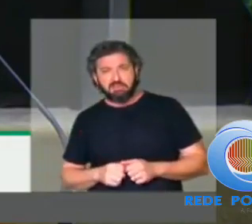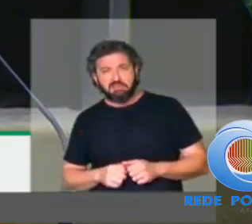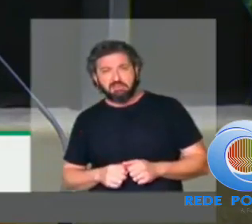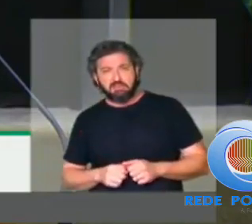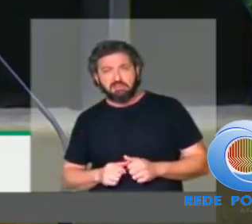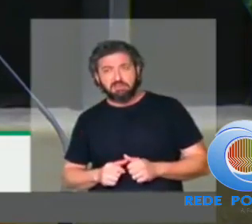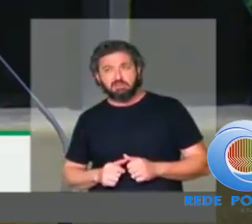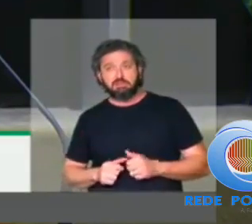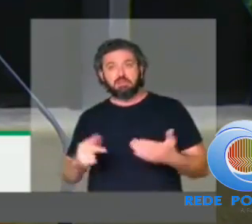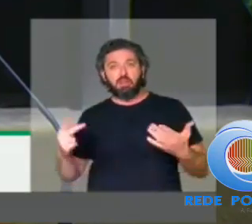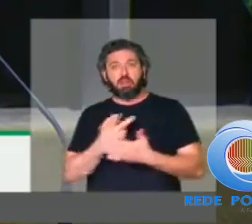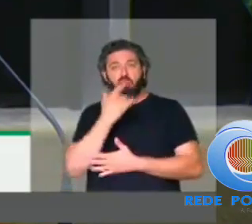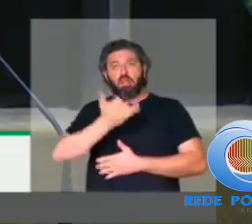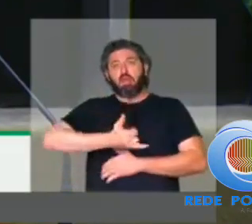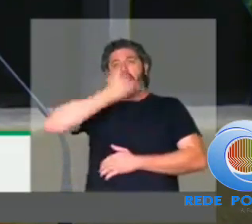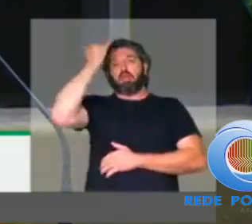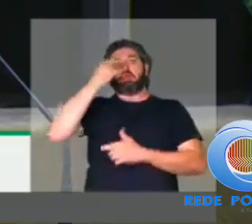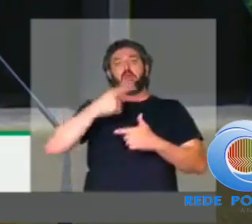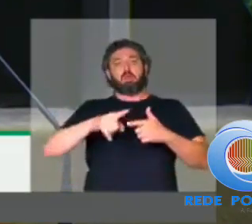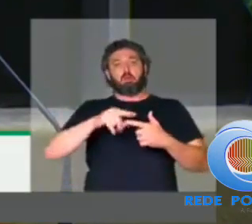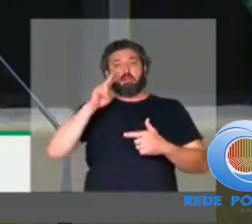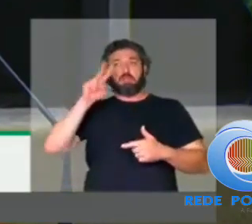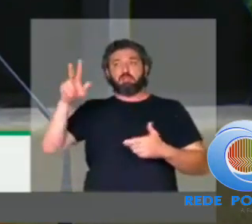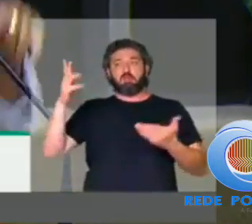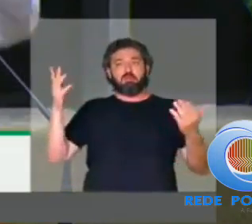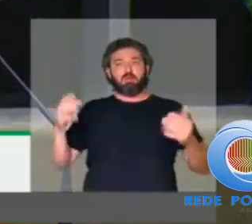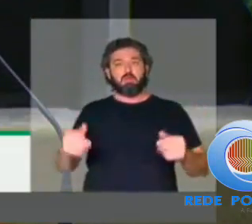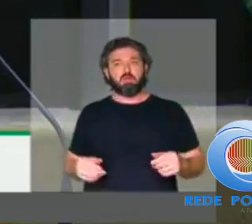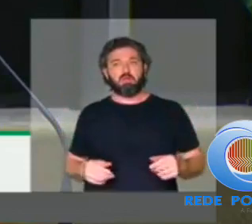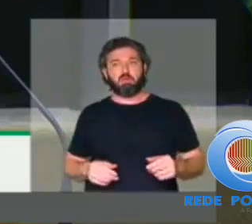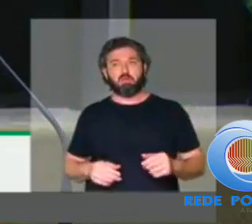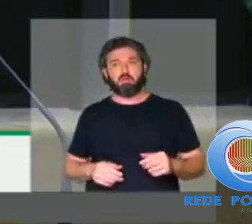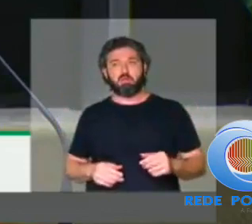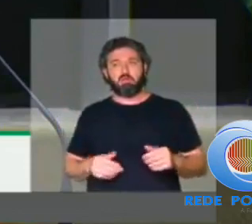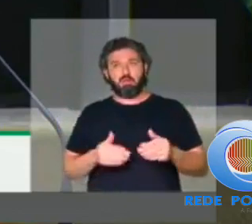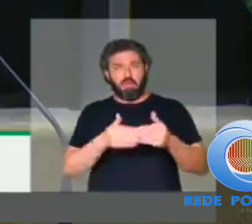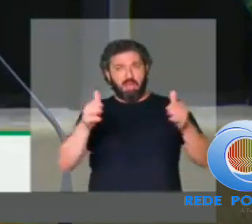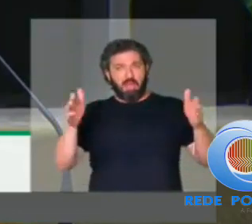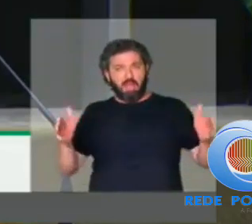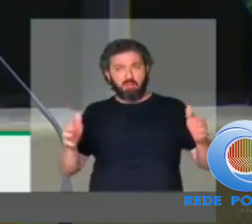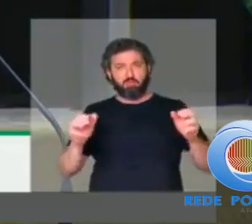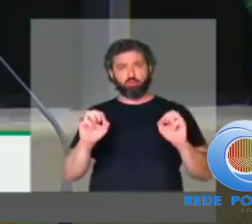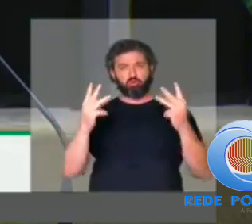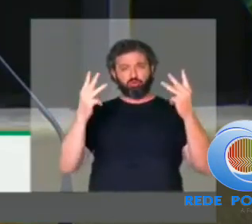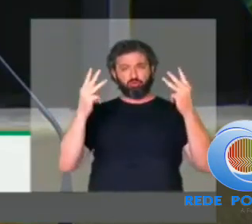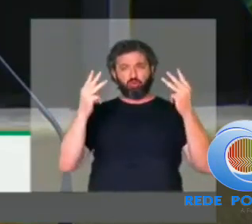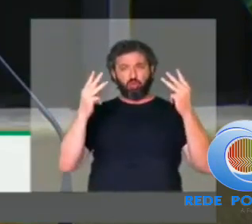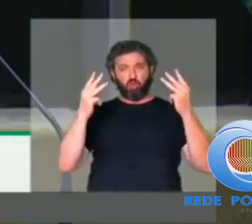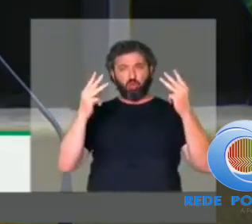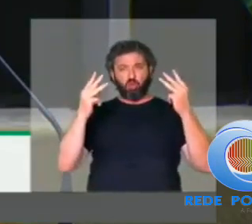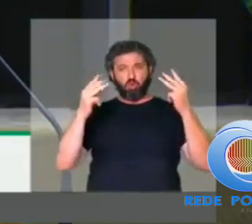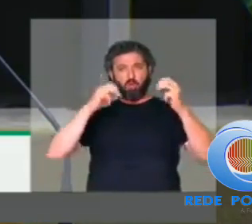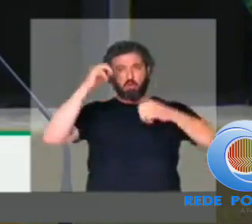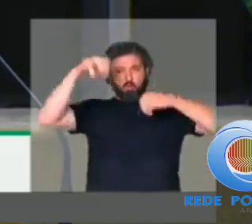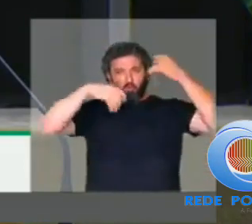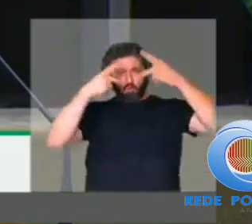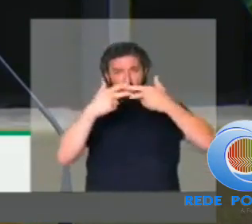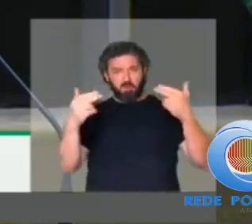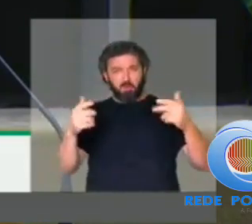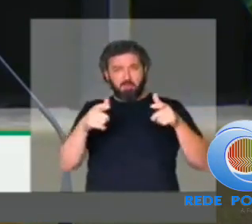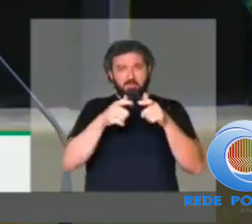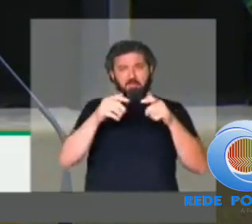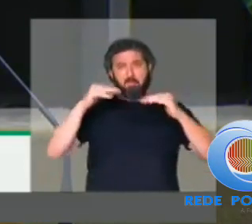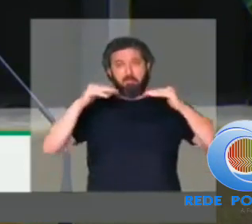Com tantos acidentes que nós temos tido? Vai abrir uma casa de show de médio e pequeno